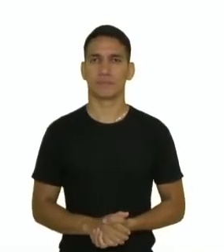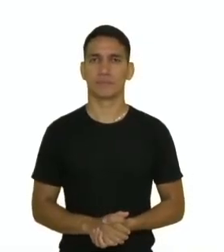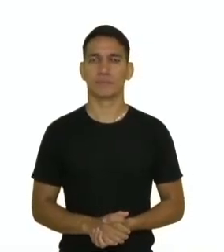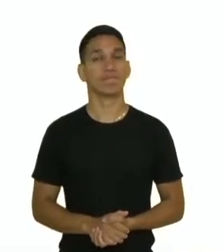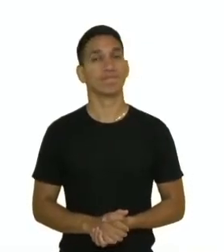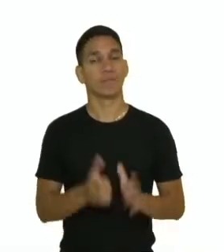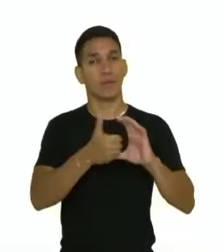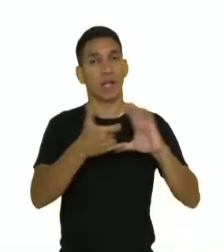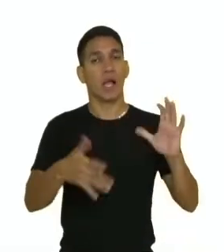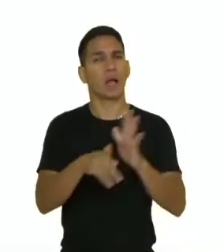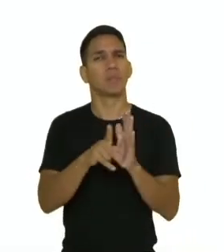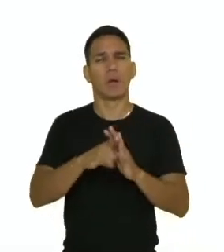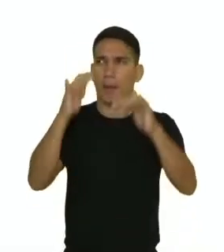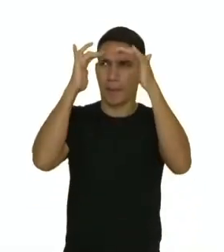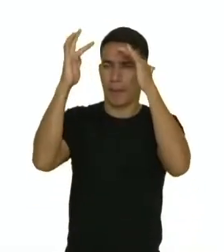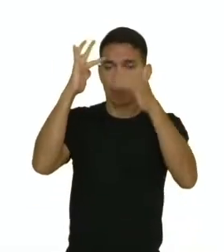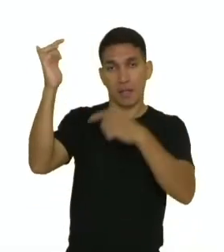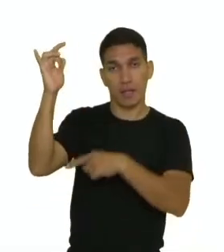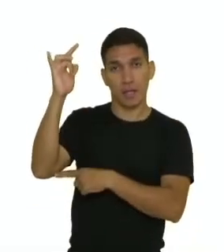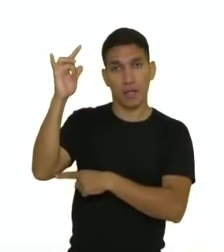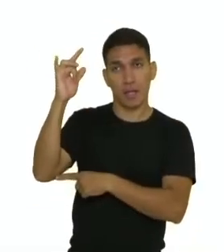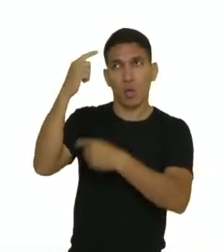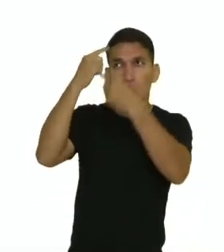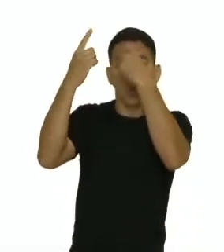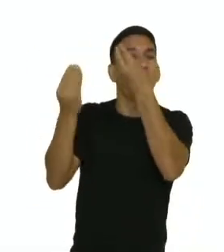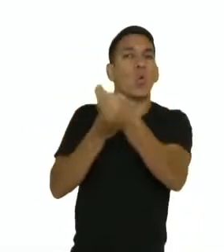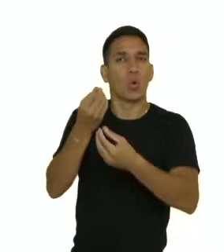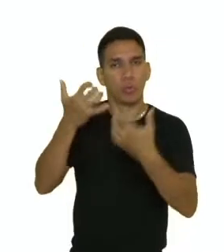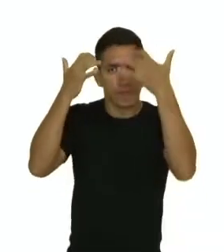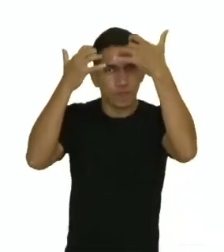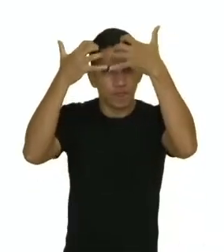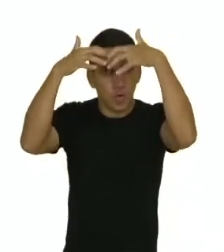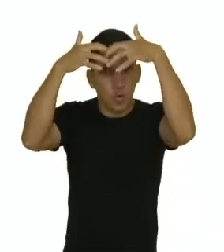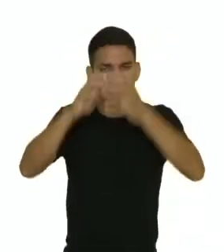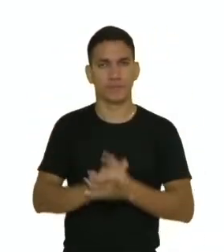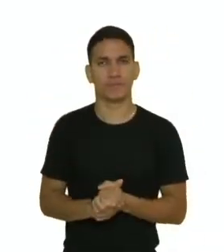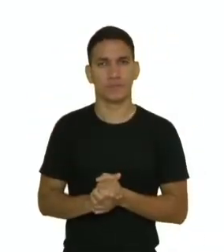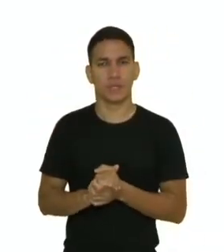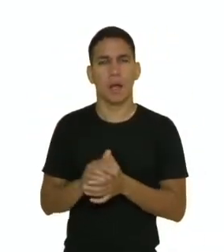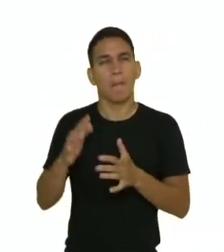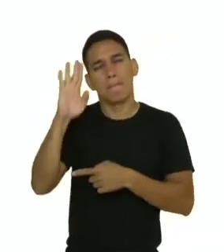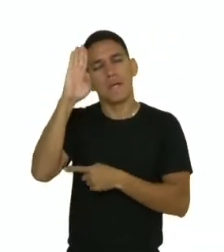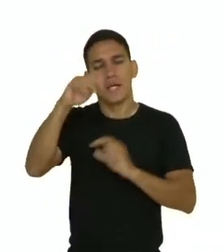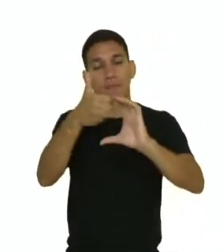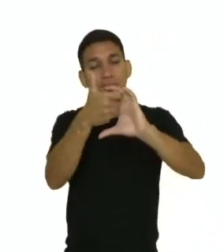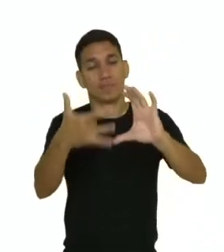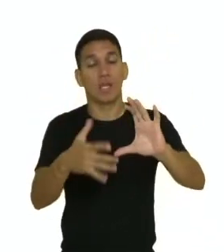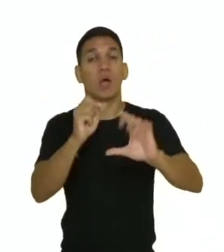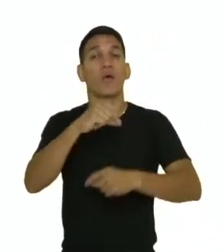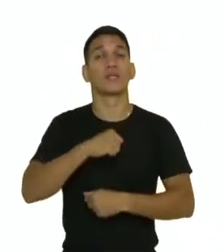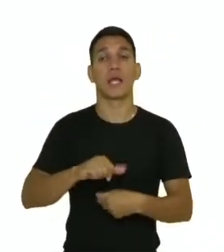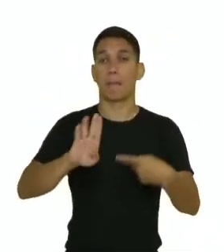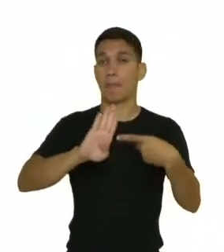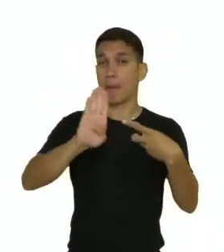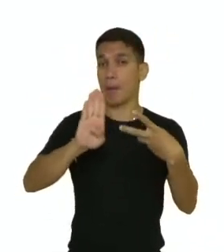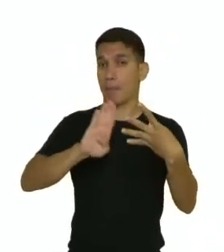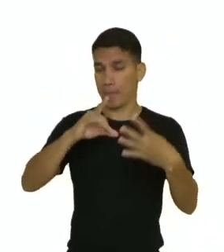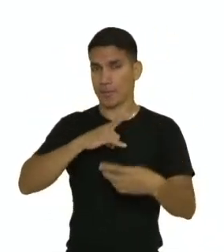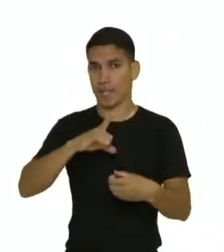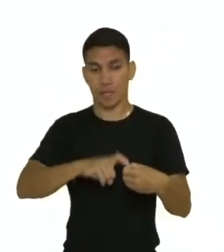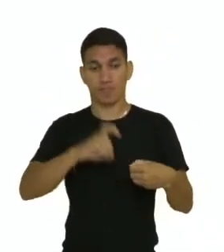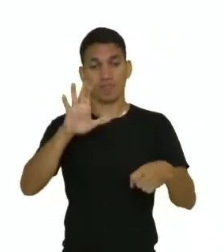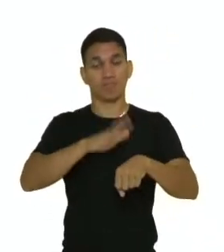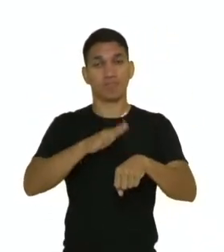Características do pensamento filosófico. Dentre as principais características do pensamento filosófico estão a autonomia